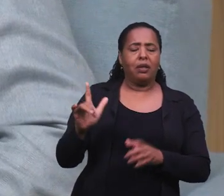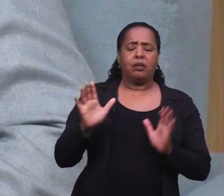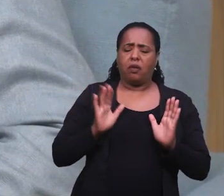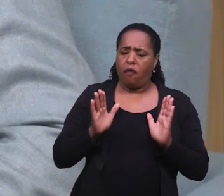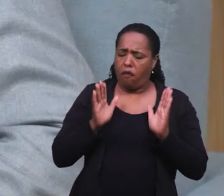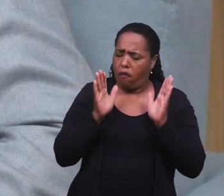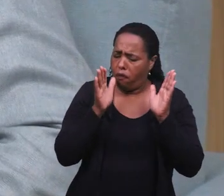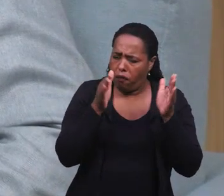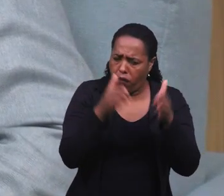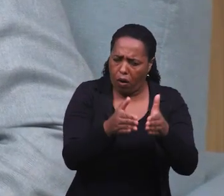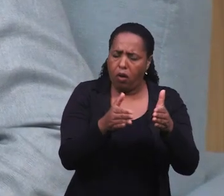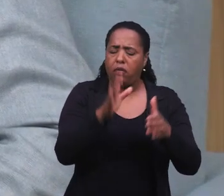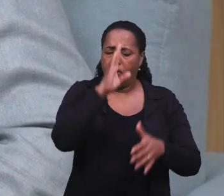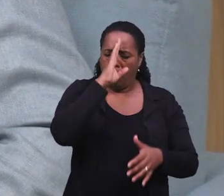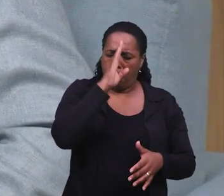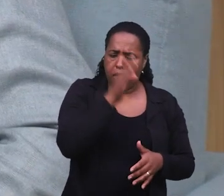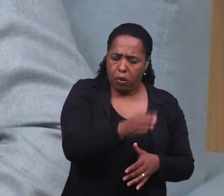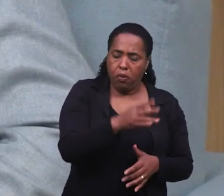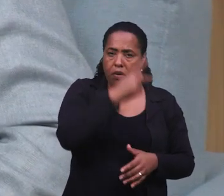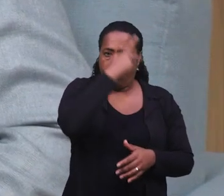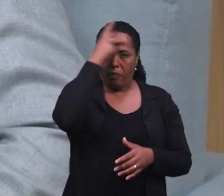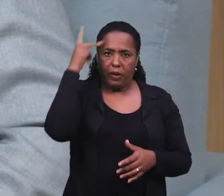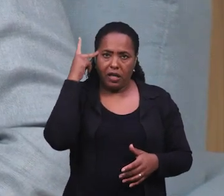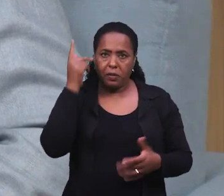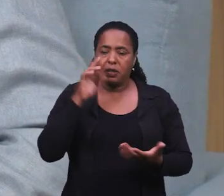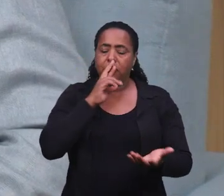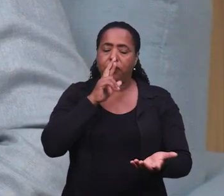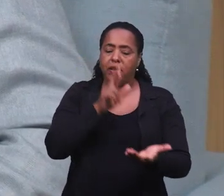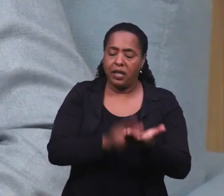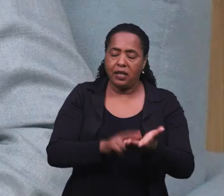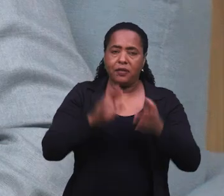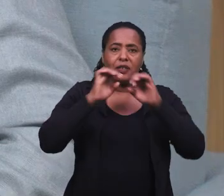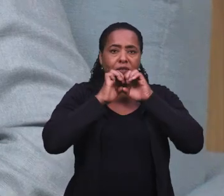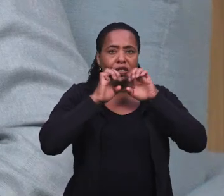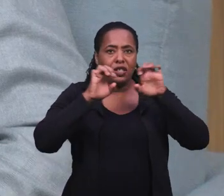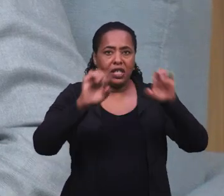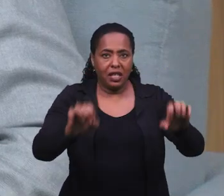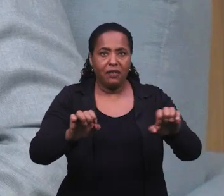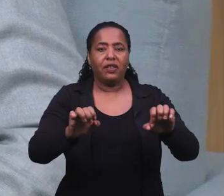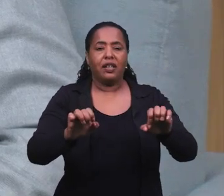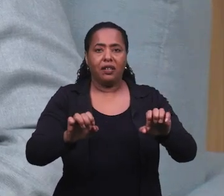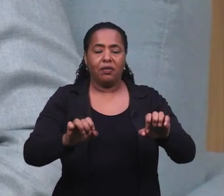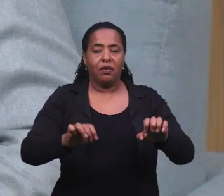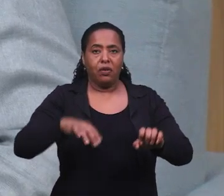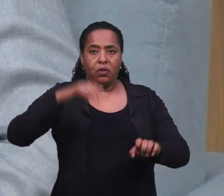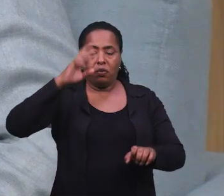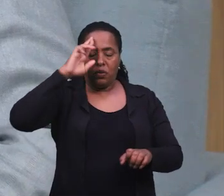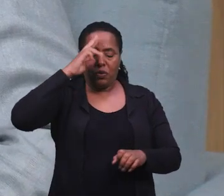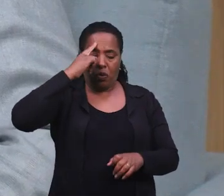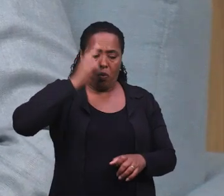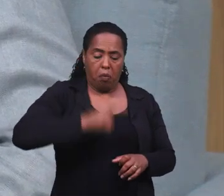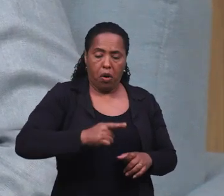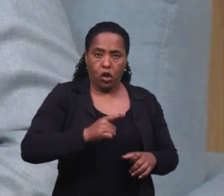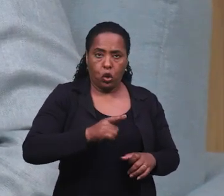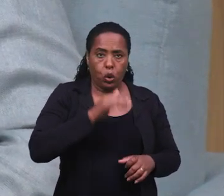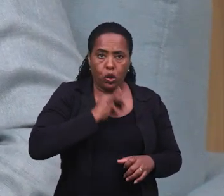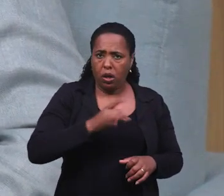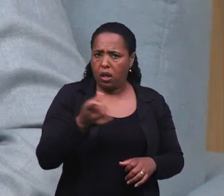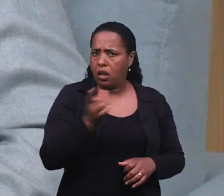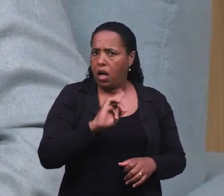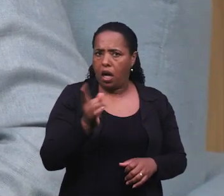intensiva, diretor técnico do hospital, responsável por leitos de longa permanência, os leitos que